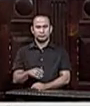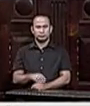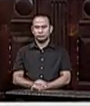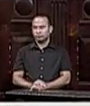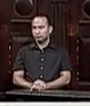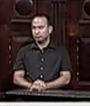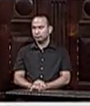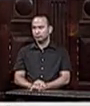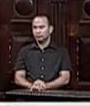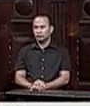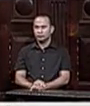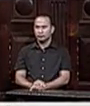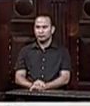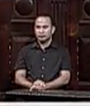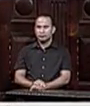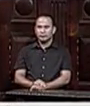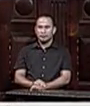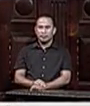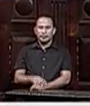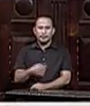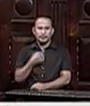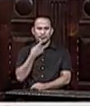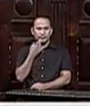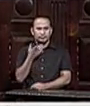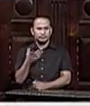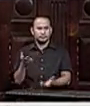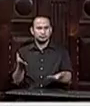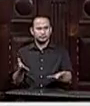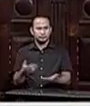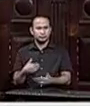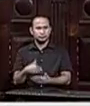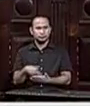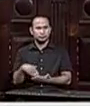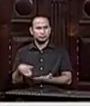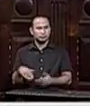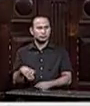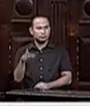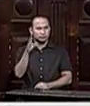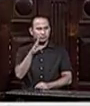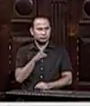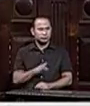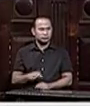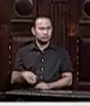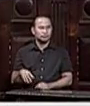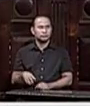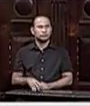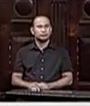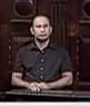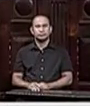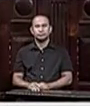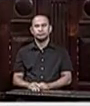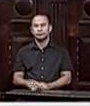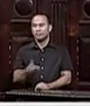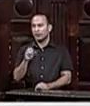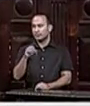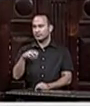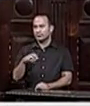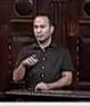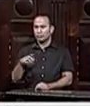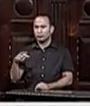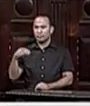Recentemente, o ministro decano da Corte Suprema Brasileira, Celso de Mello,